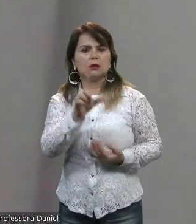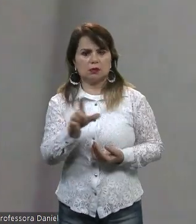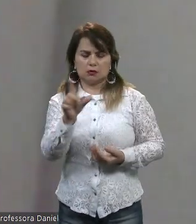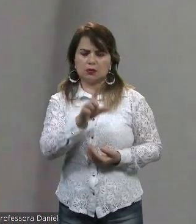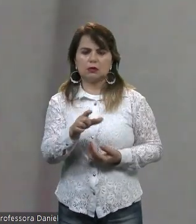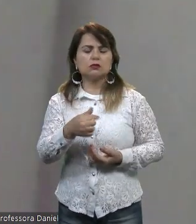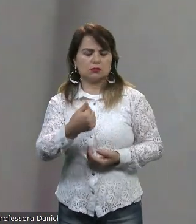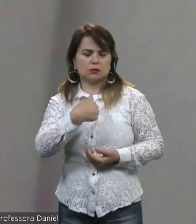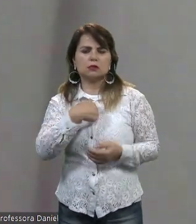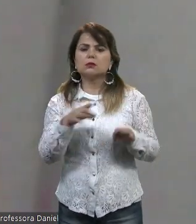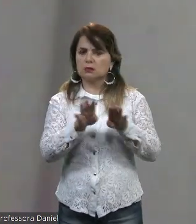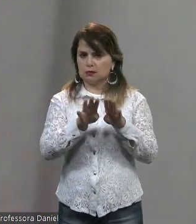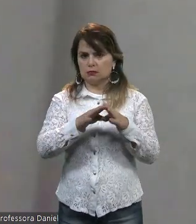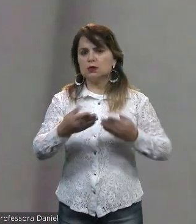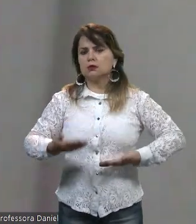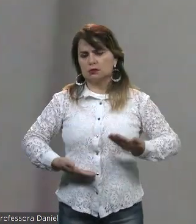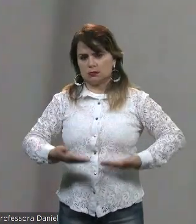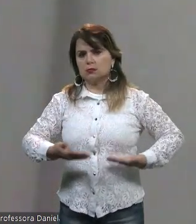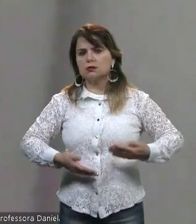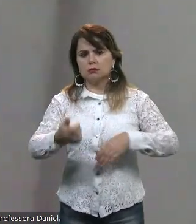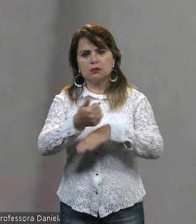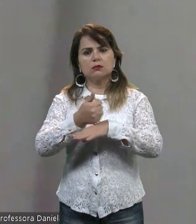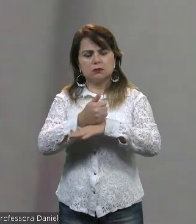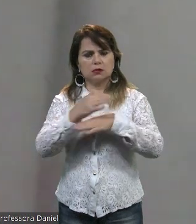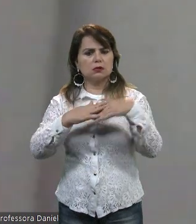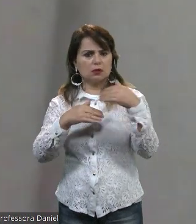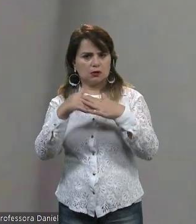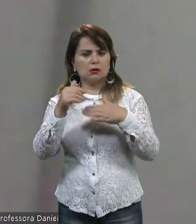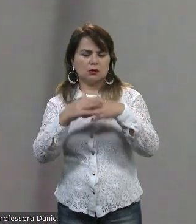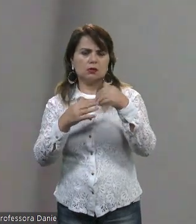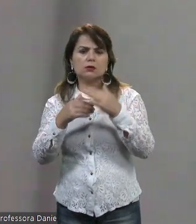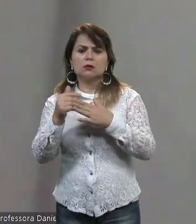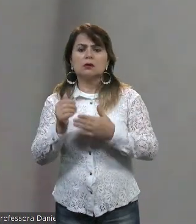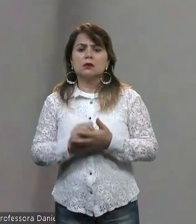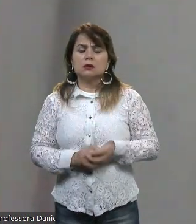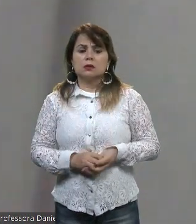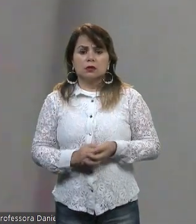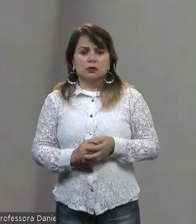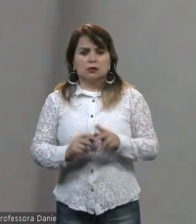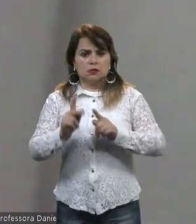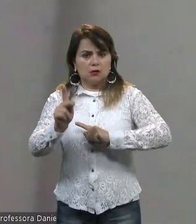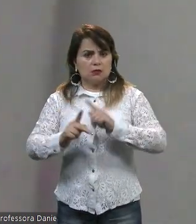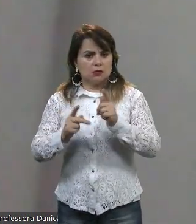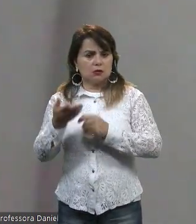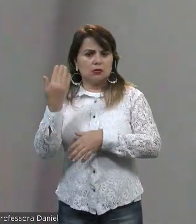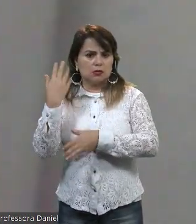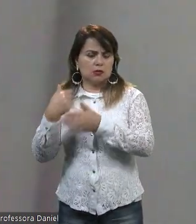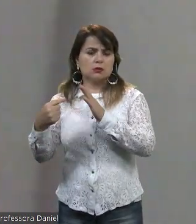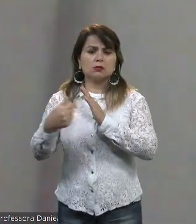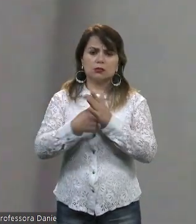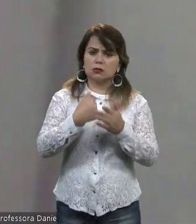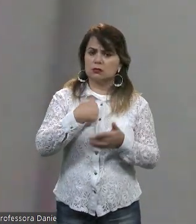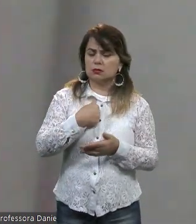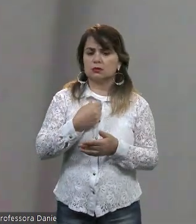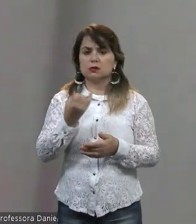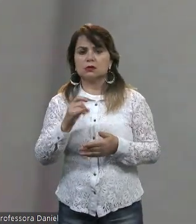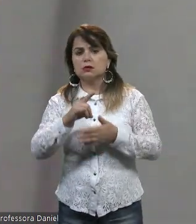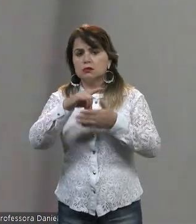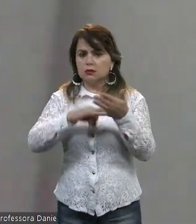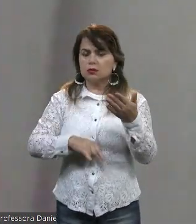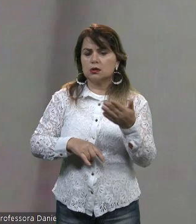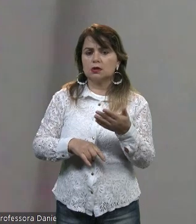também, fui procurada durante esses últimos dias, falando se se o projeto entraria, se não entraria.